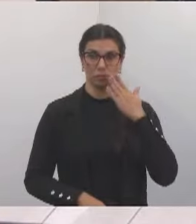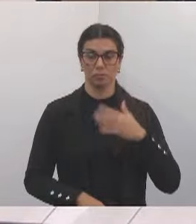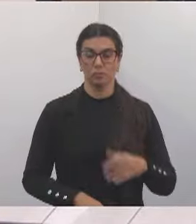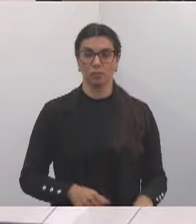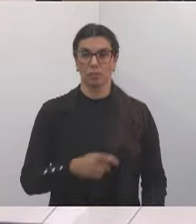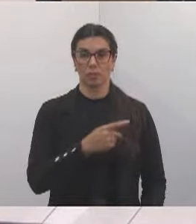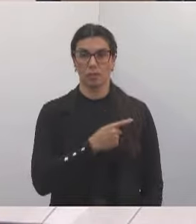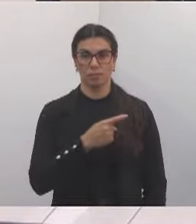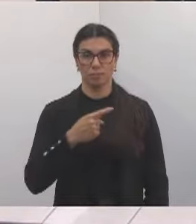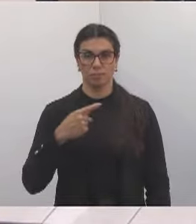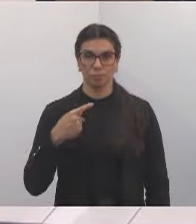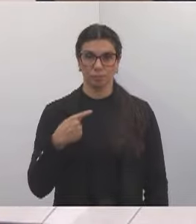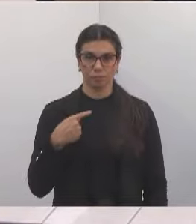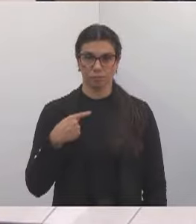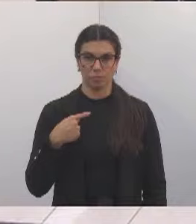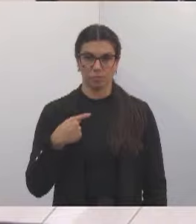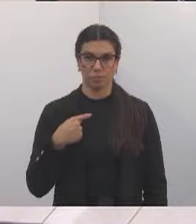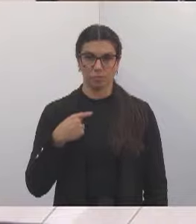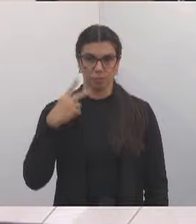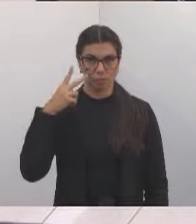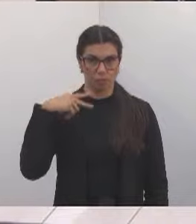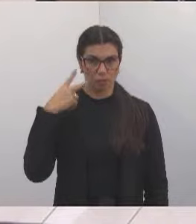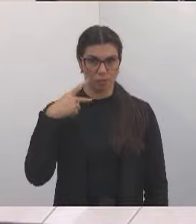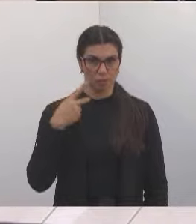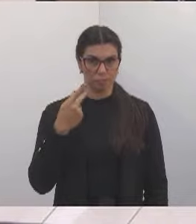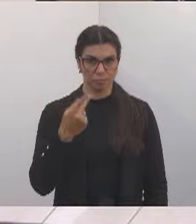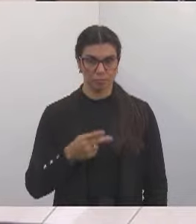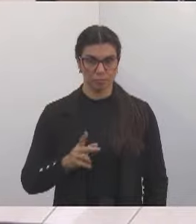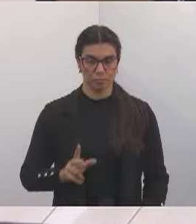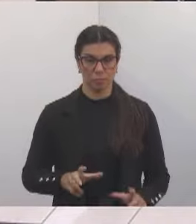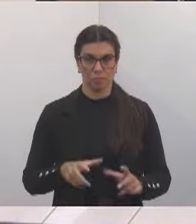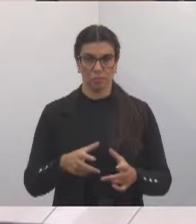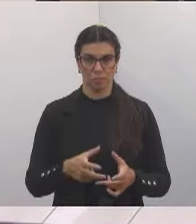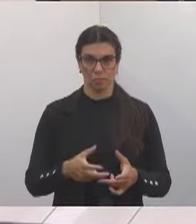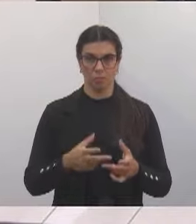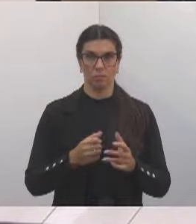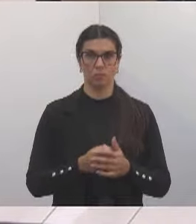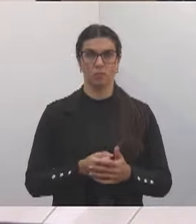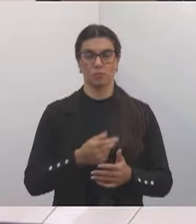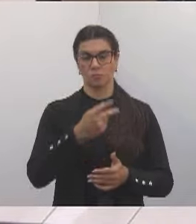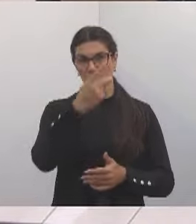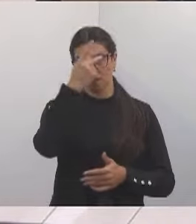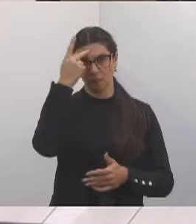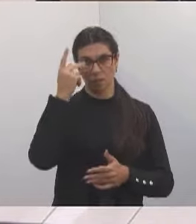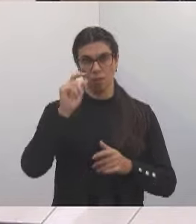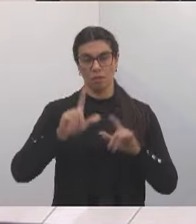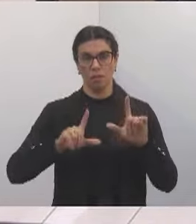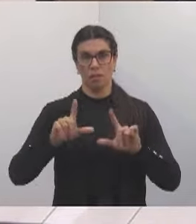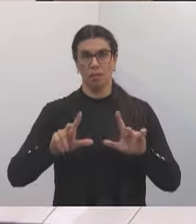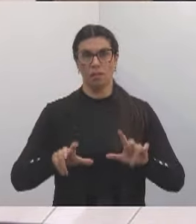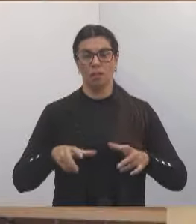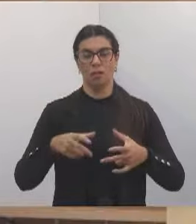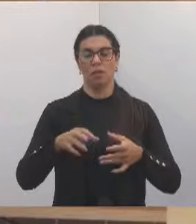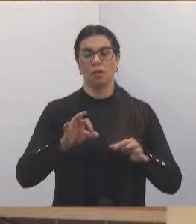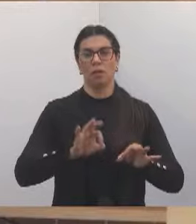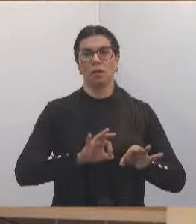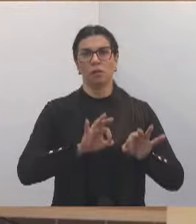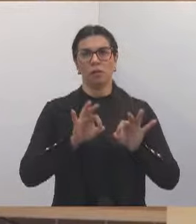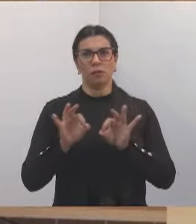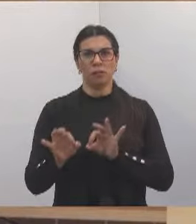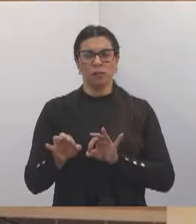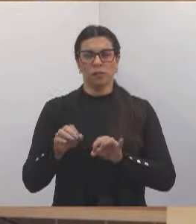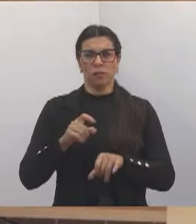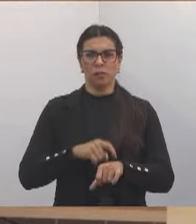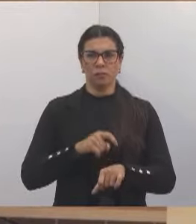Senhor presidente, vereadores dessa Casa de Leis, público que assiste à TV Câmara neste